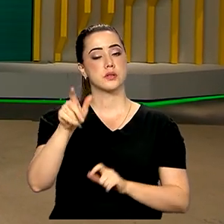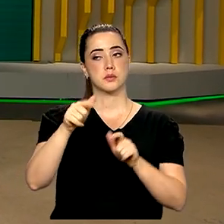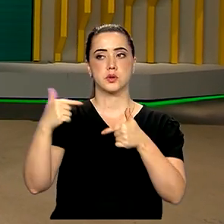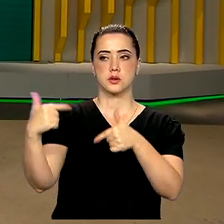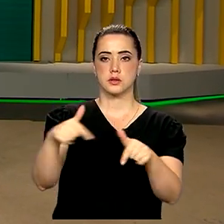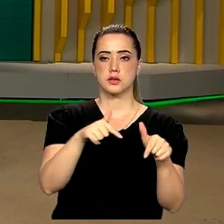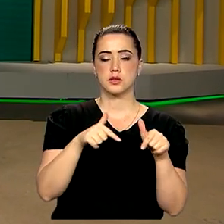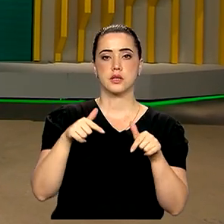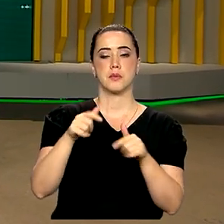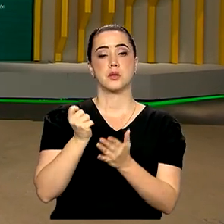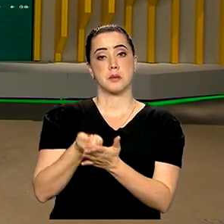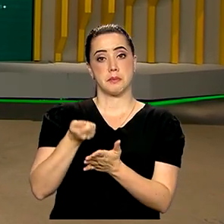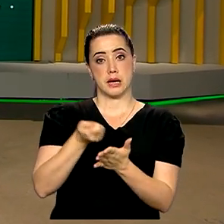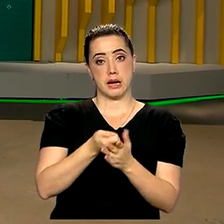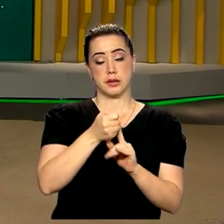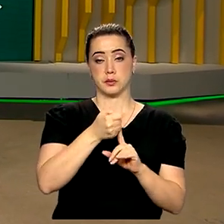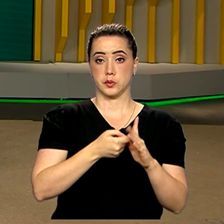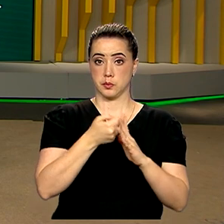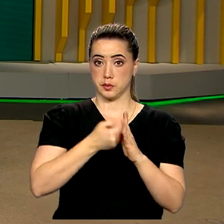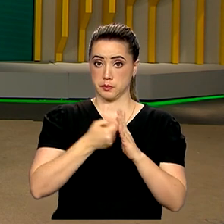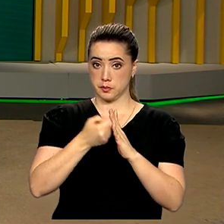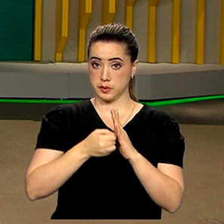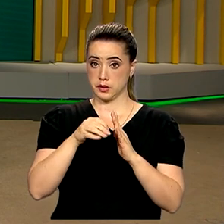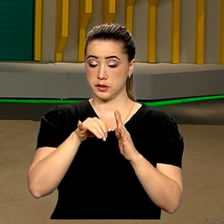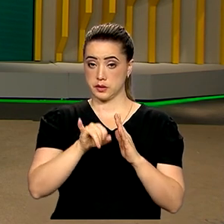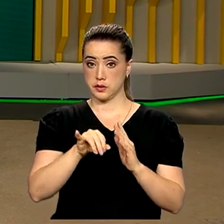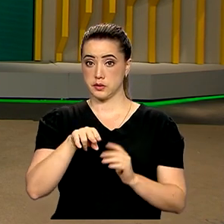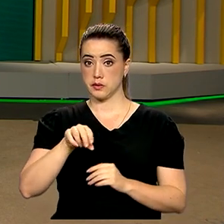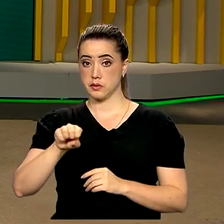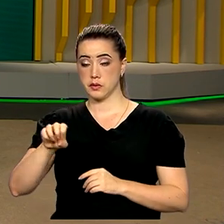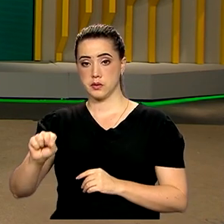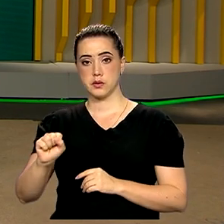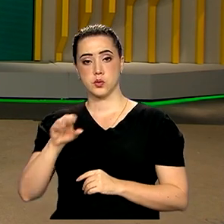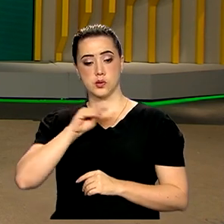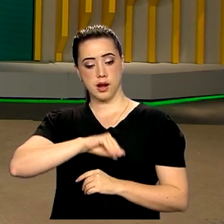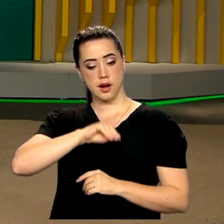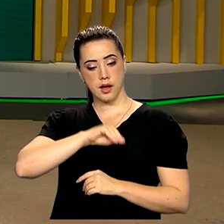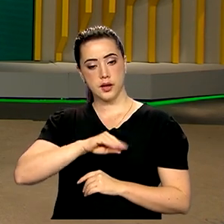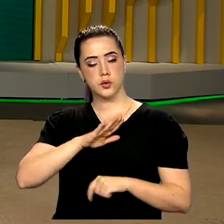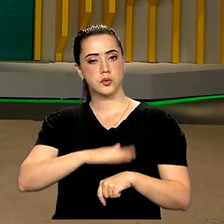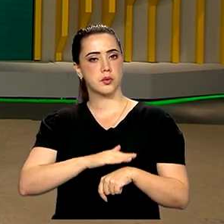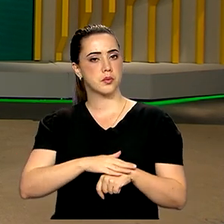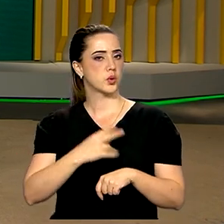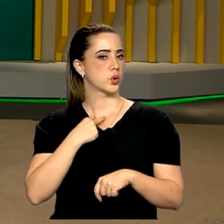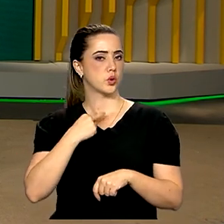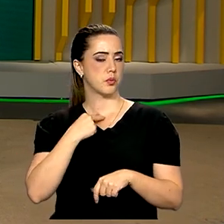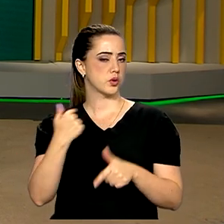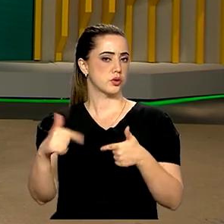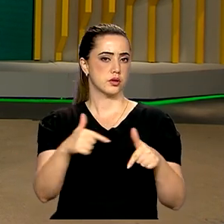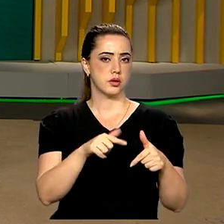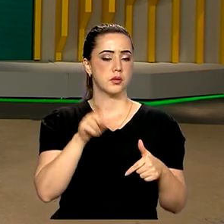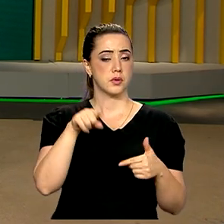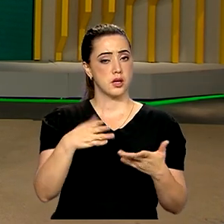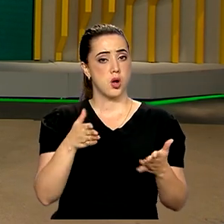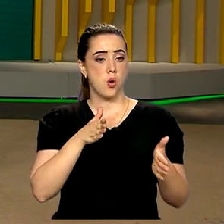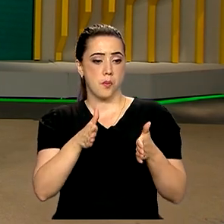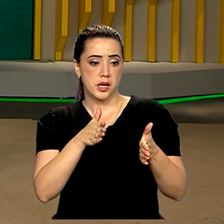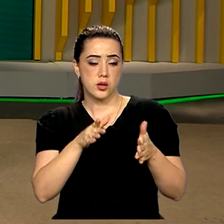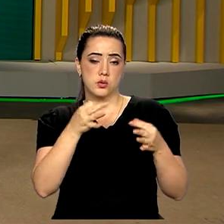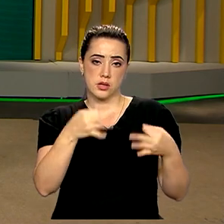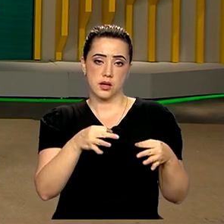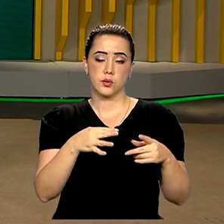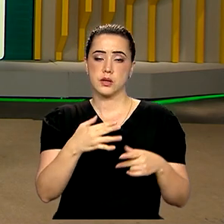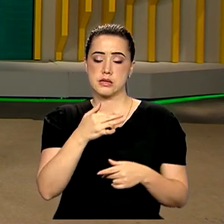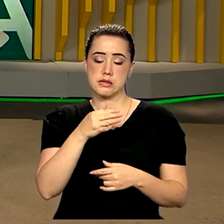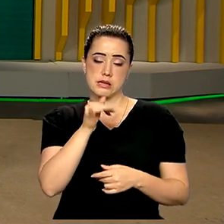que contribuem mensalmente para o INSS receber uma renda no momento em que não puderem mais trabalhar ou momentaneamente, como em